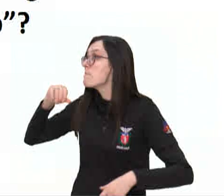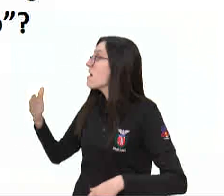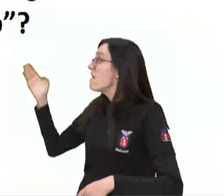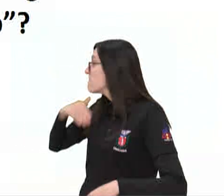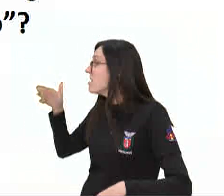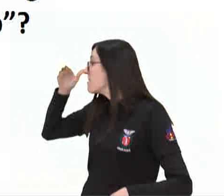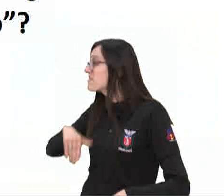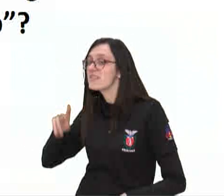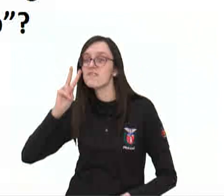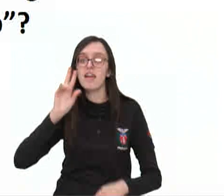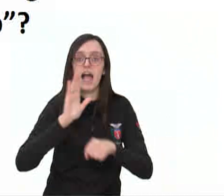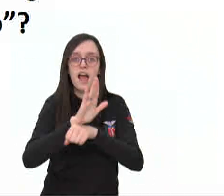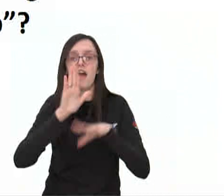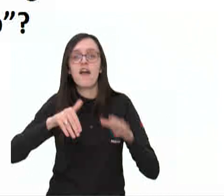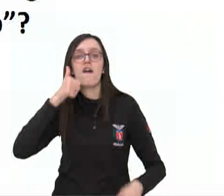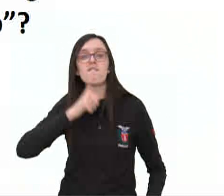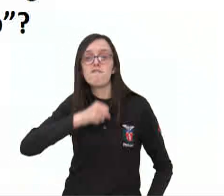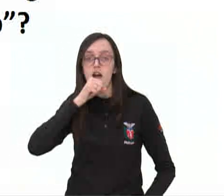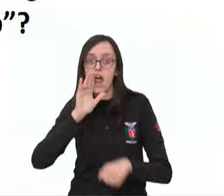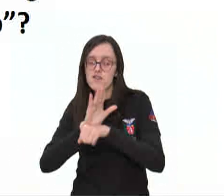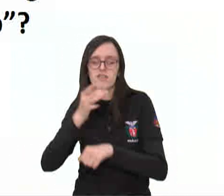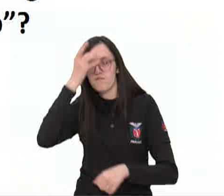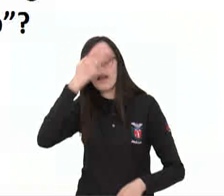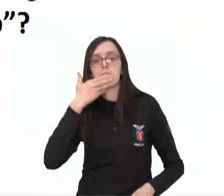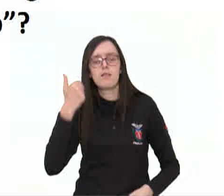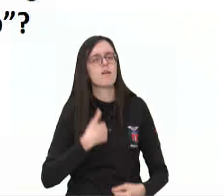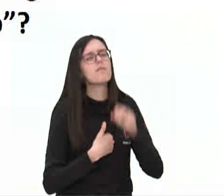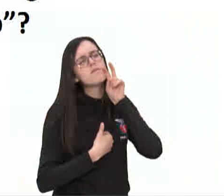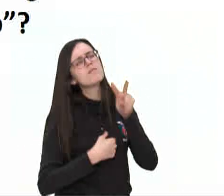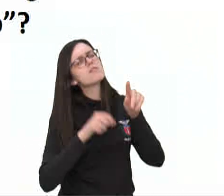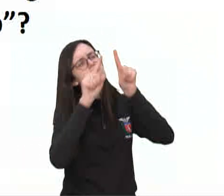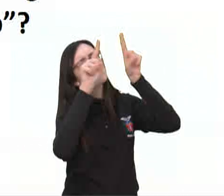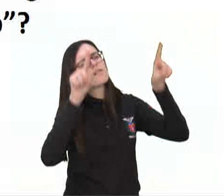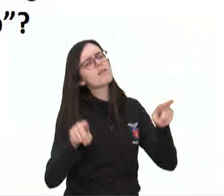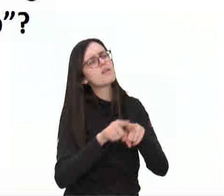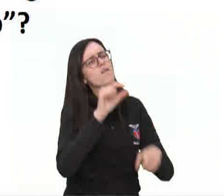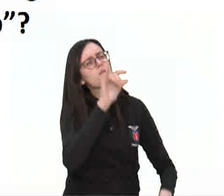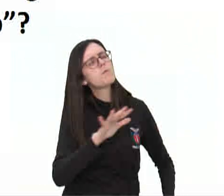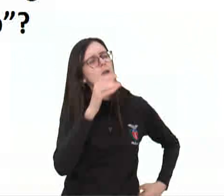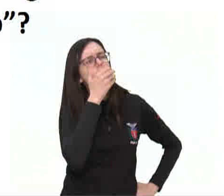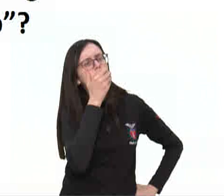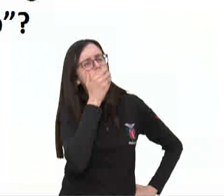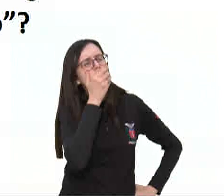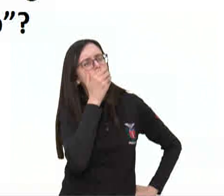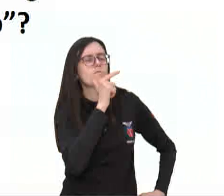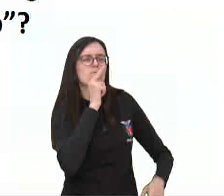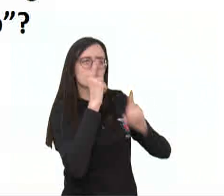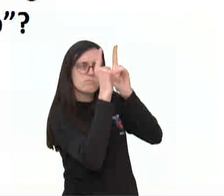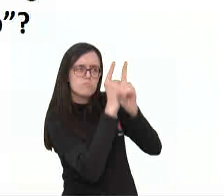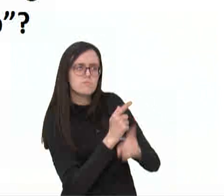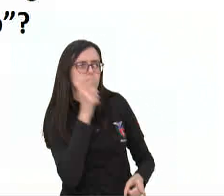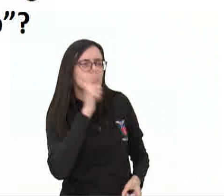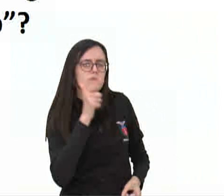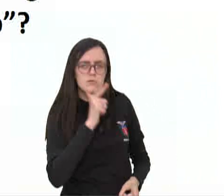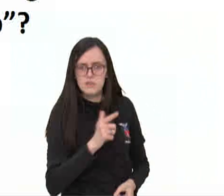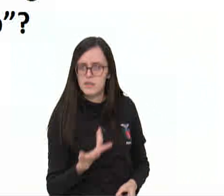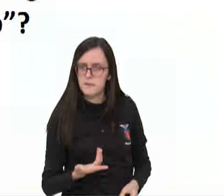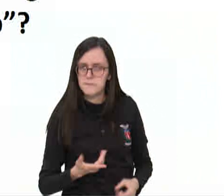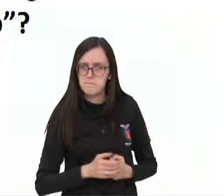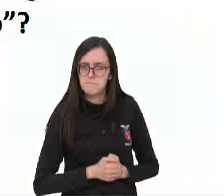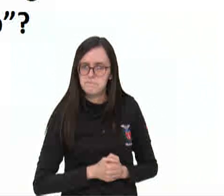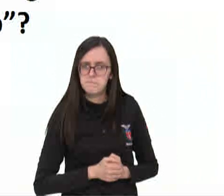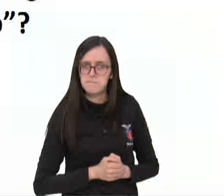ela consegue te ajudar, a avó se estiver perto aí é melhor. Olha aí, consegue achar tudo que tem nessa imagem?